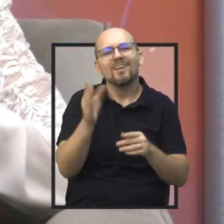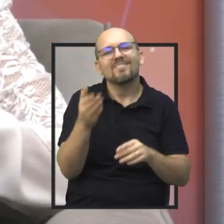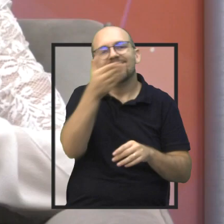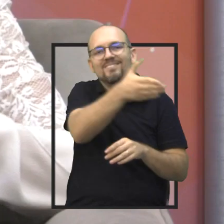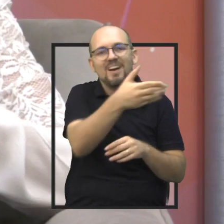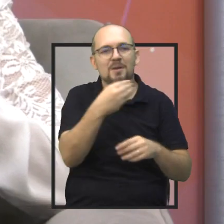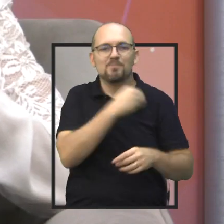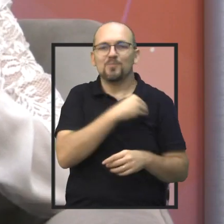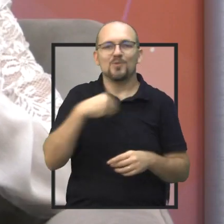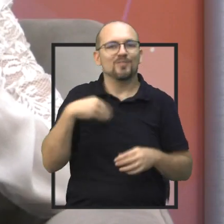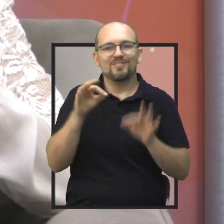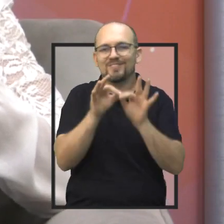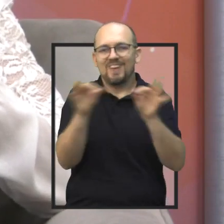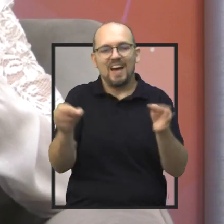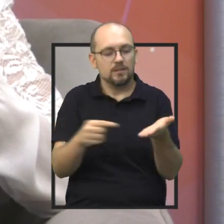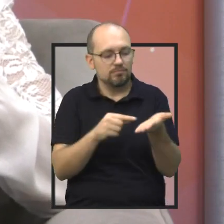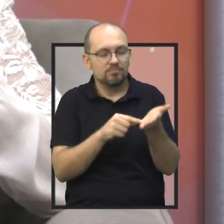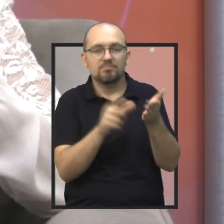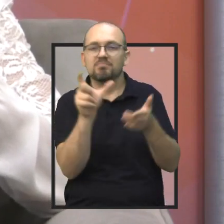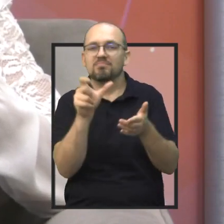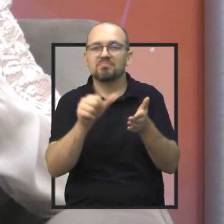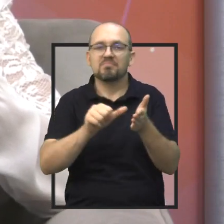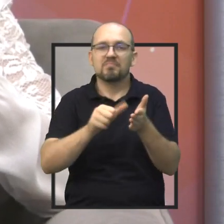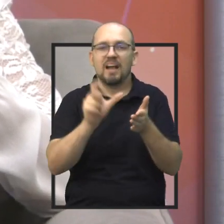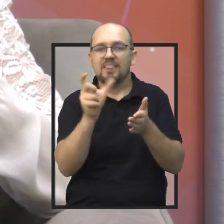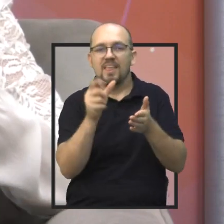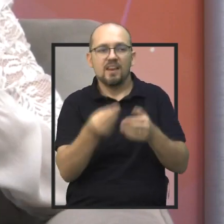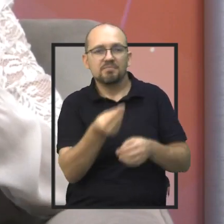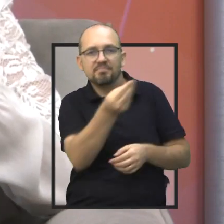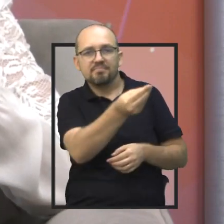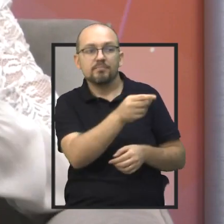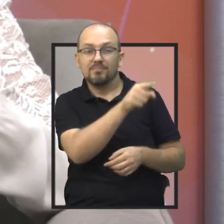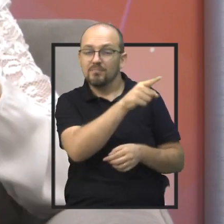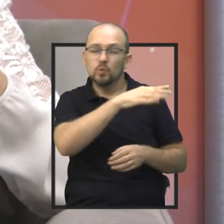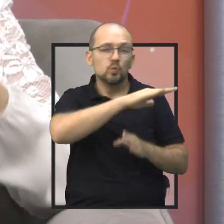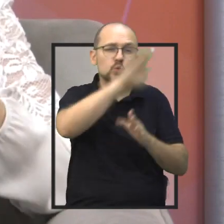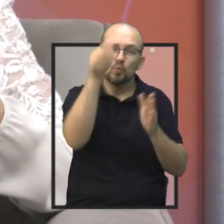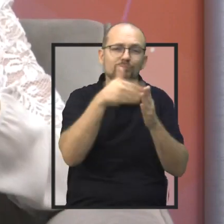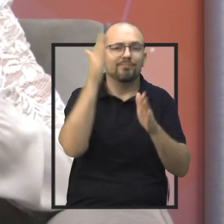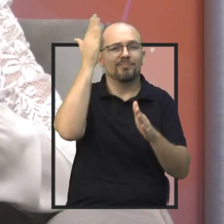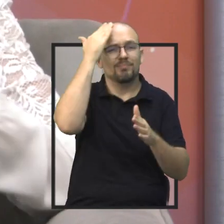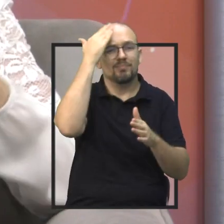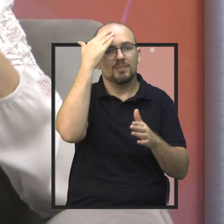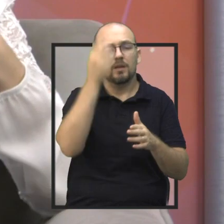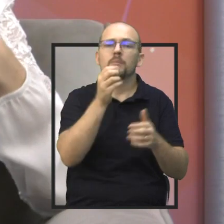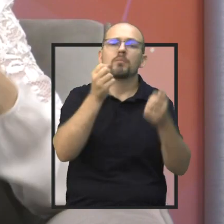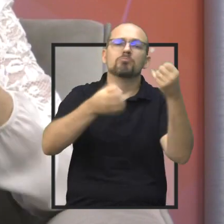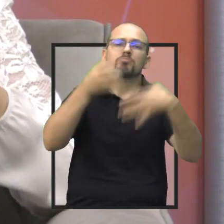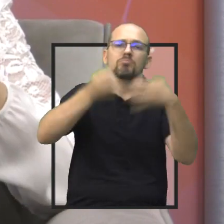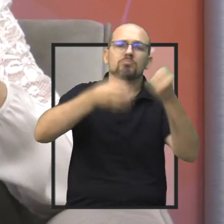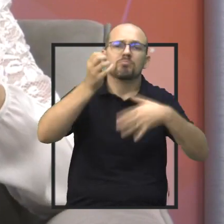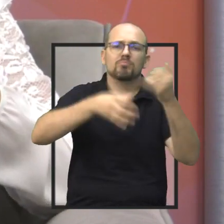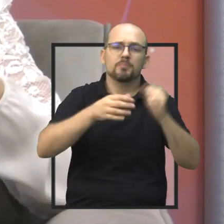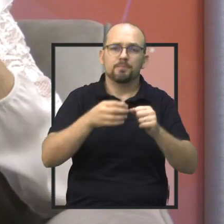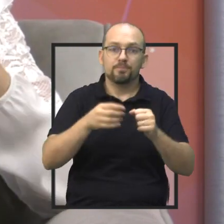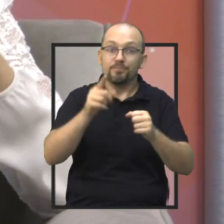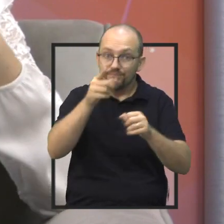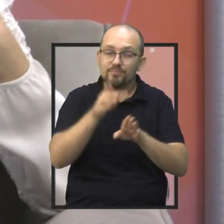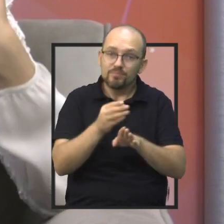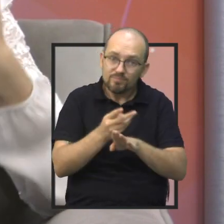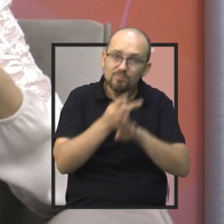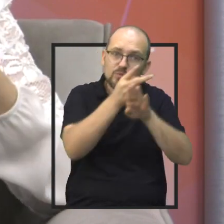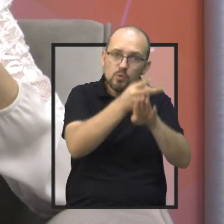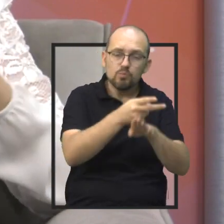jeito melhor é esse, realmente procurar um posto de saúde, eles estão super informados, estão super orientados, procurar um posto de